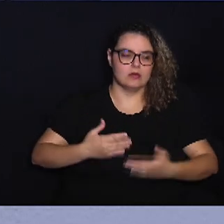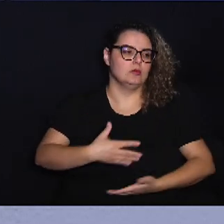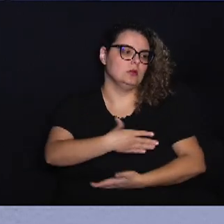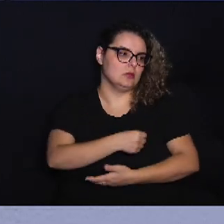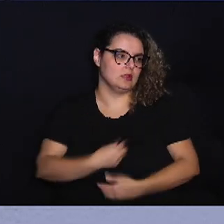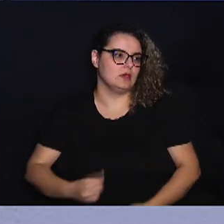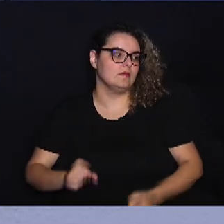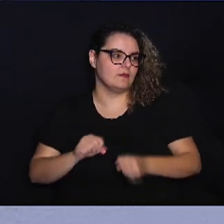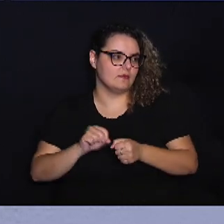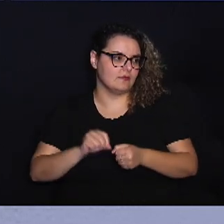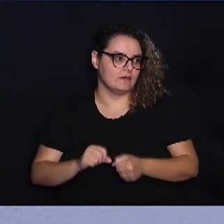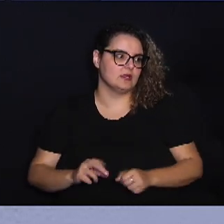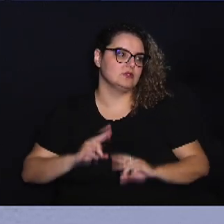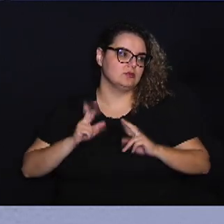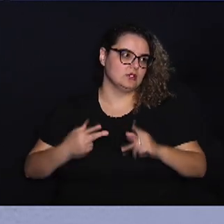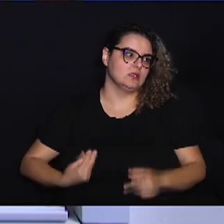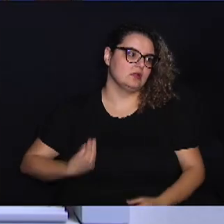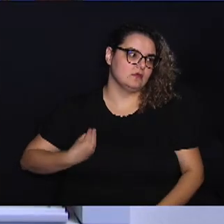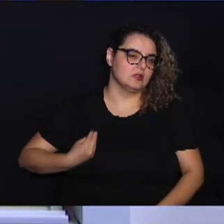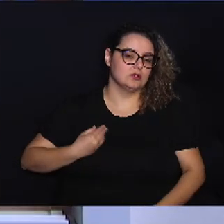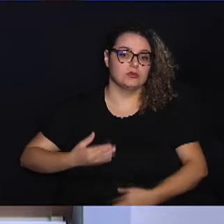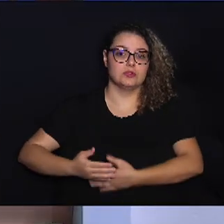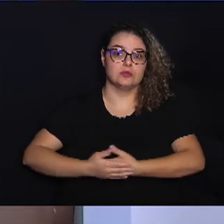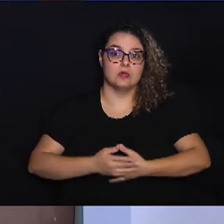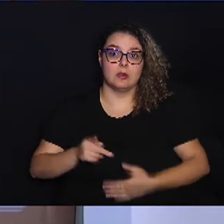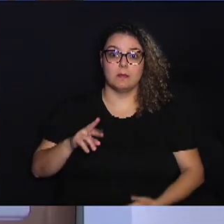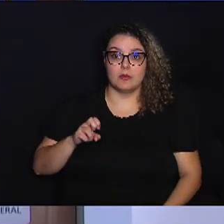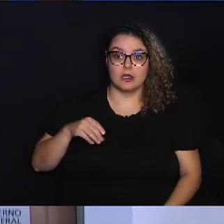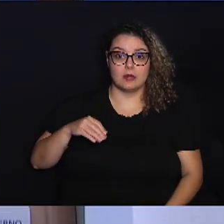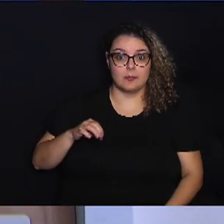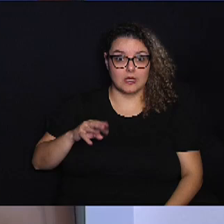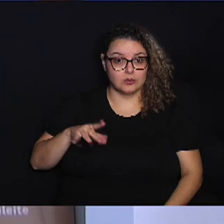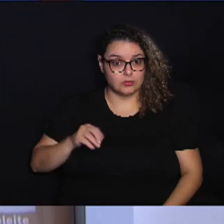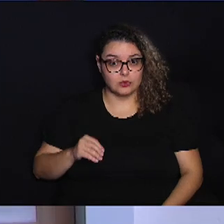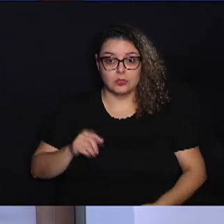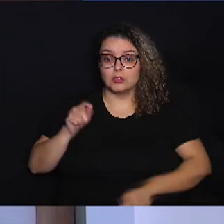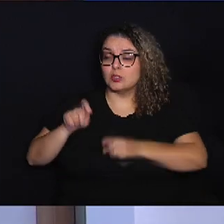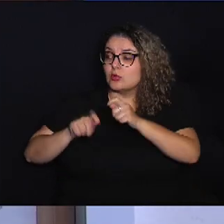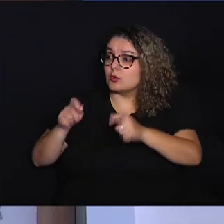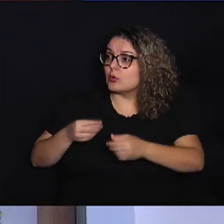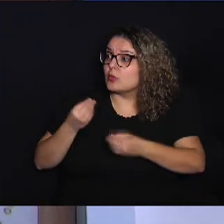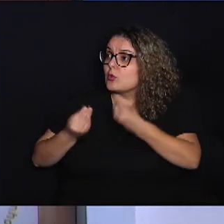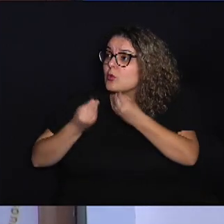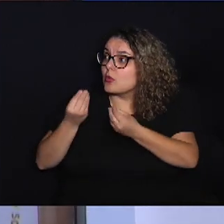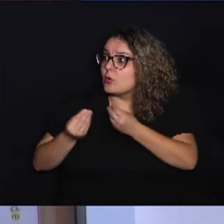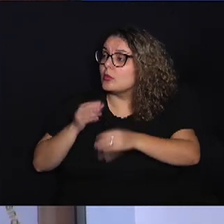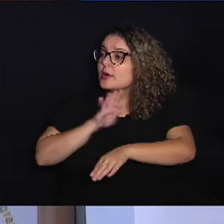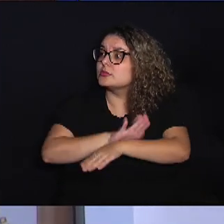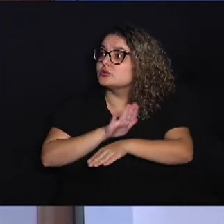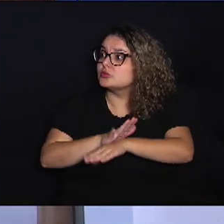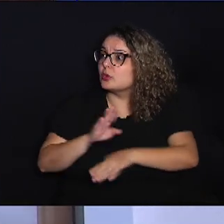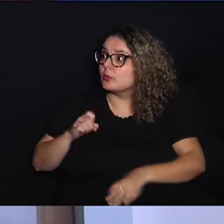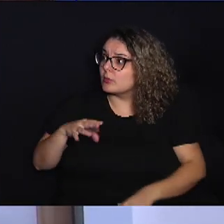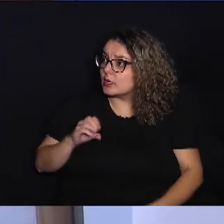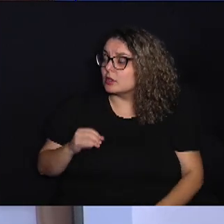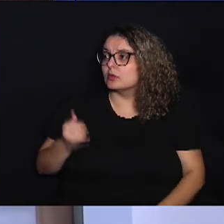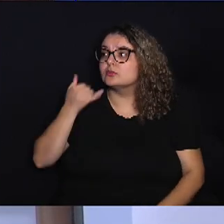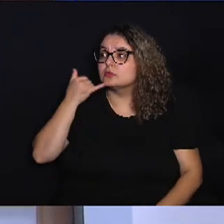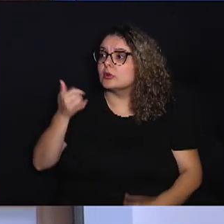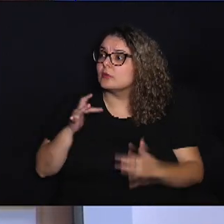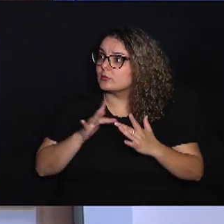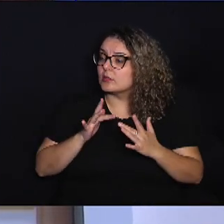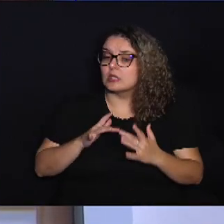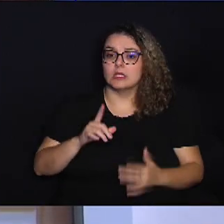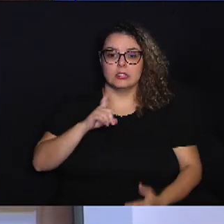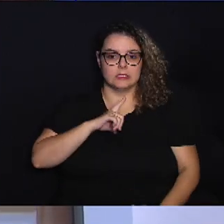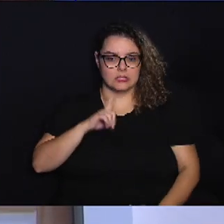bebês prematuros que estão aqui. Larissa, como que as pessoas podem ajudar, né, a aumentar a oferta desse banco de leite? Tem algum telefone para contato?